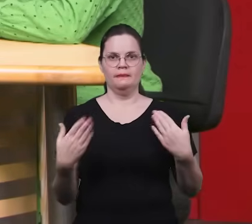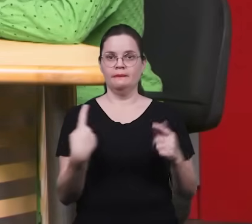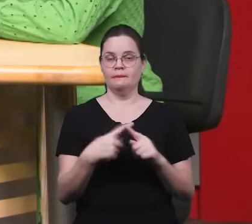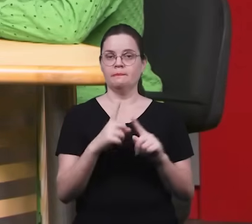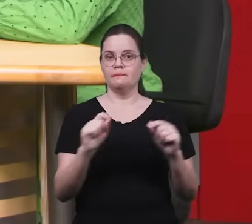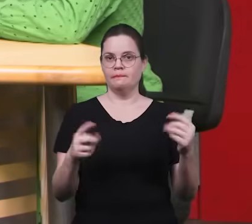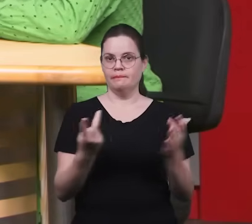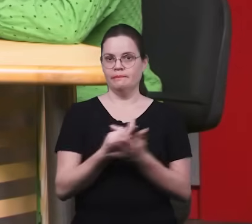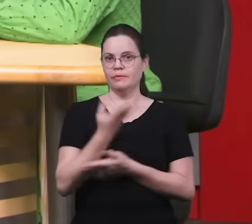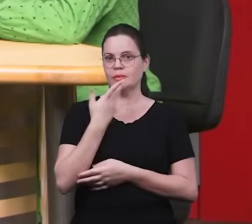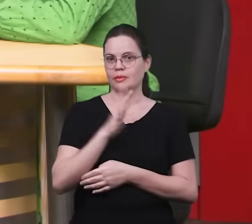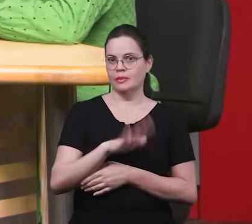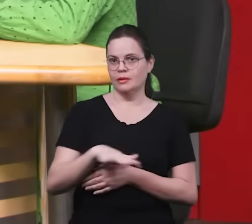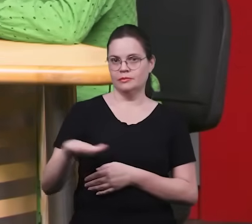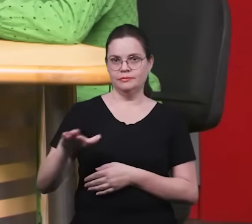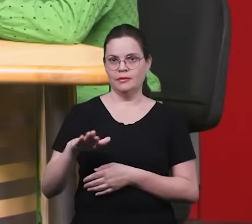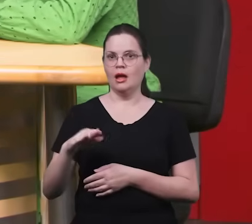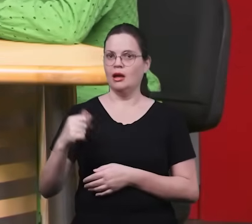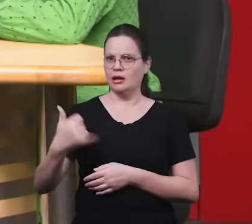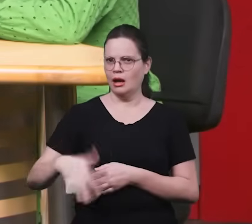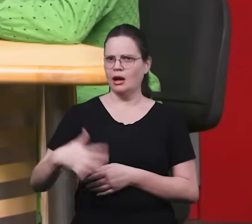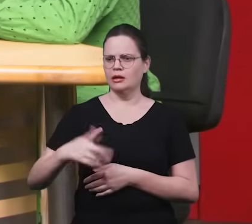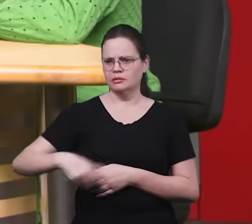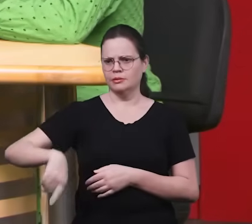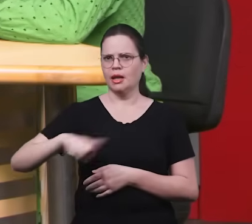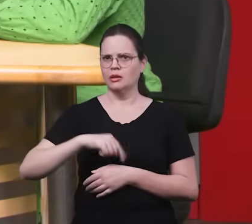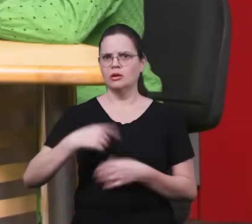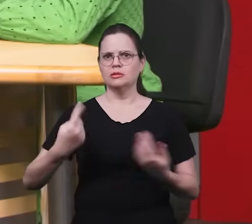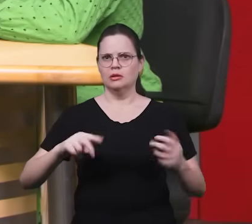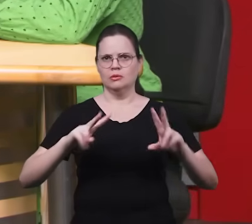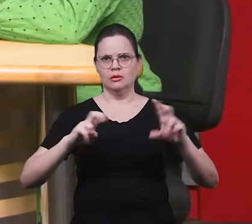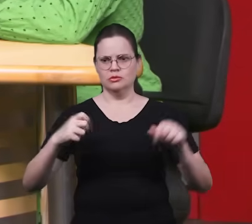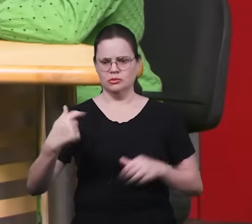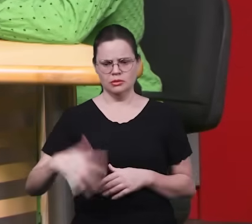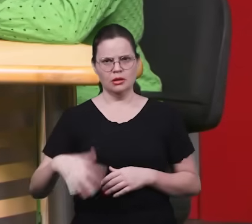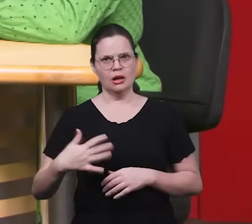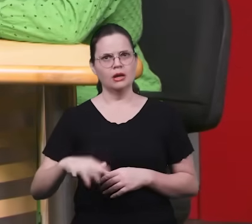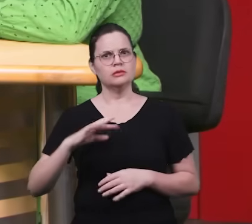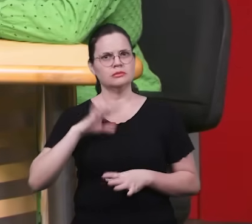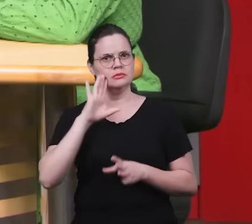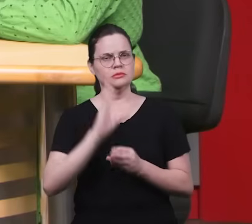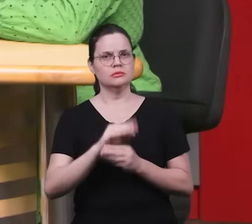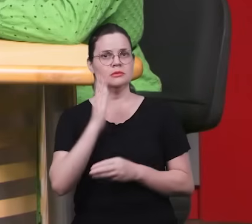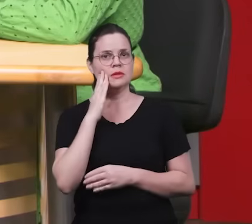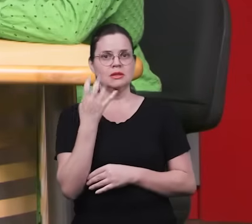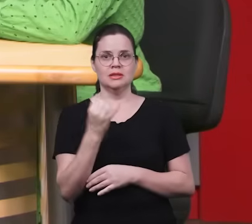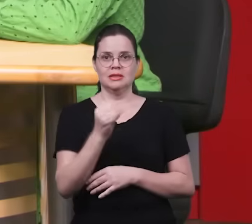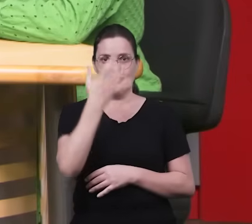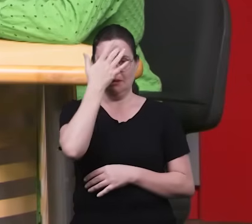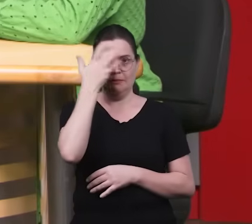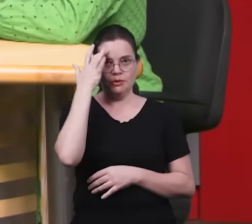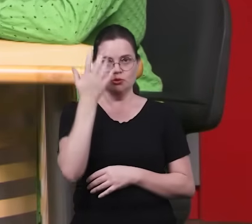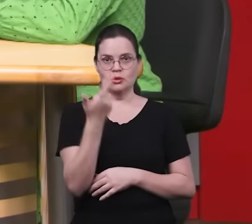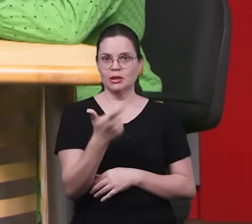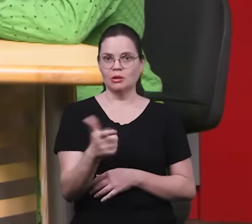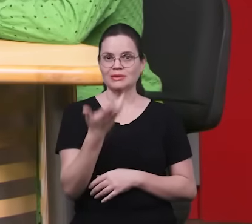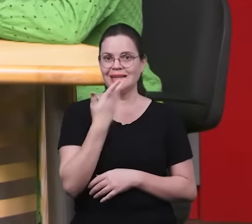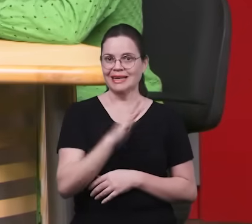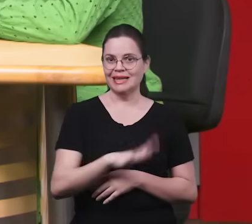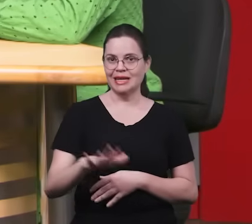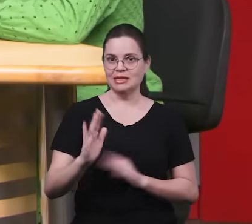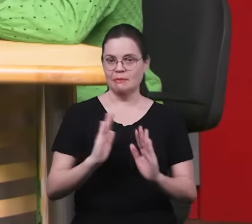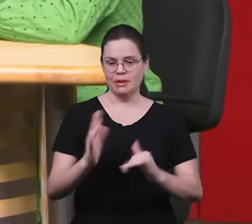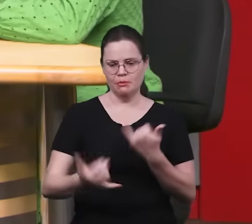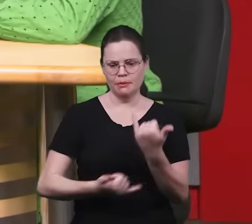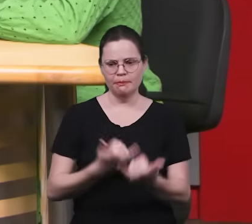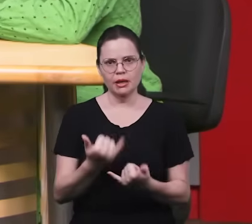a infância é muito cara para nós. É um tema caro. O pastor Gideon vive falando que quem não tem infância já morreu, não é?